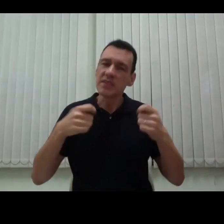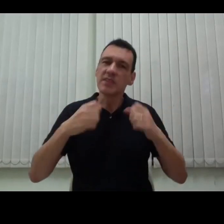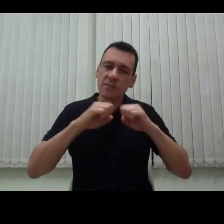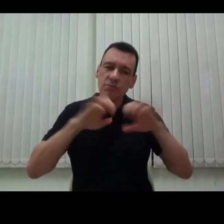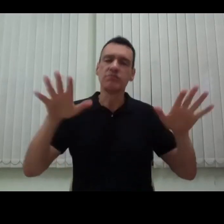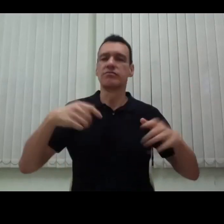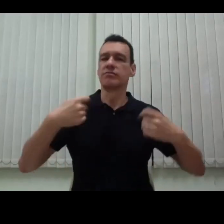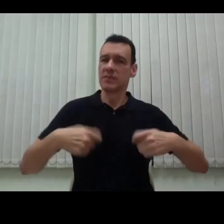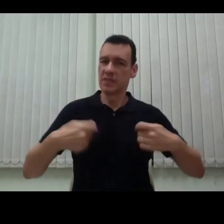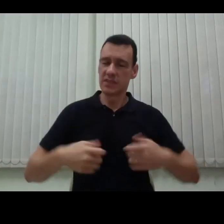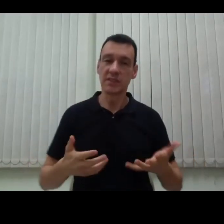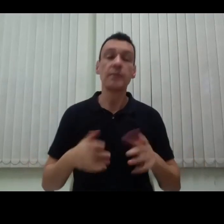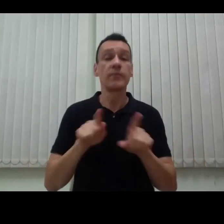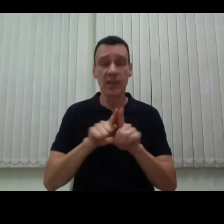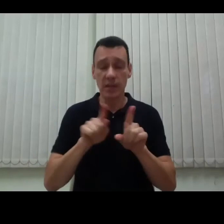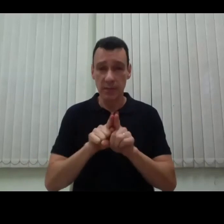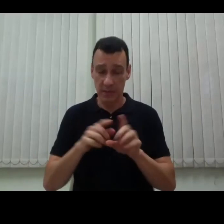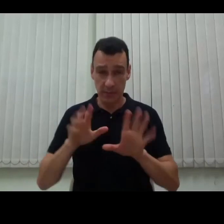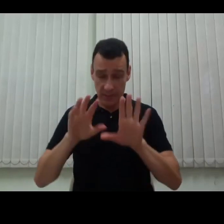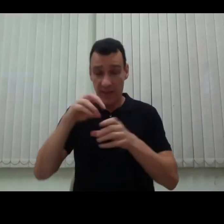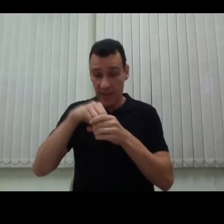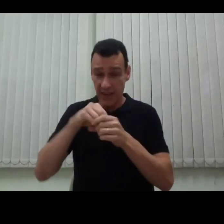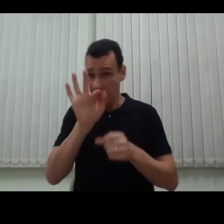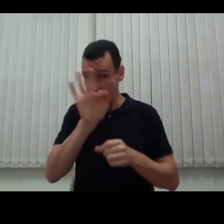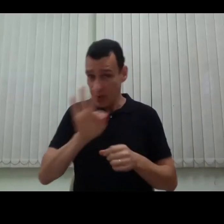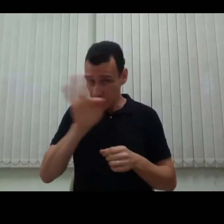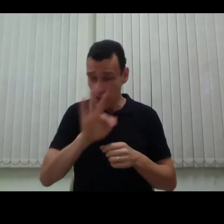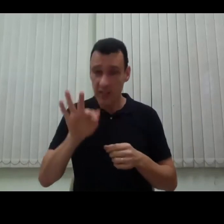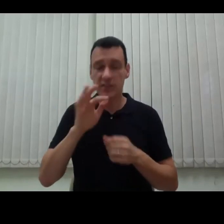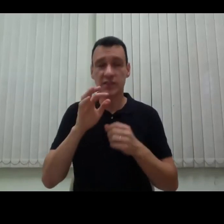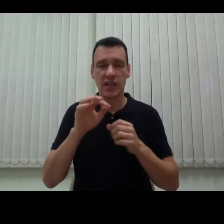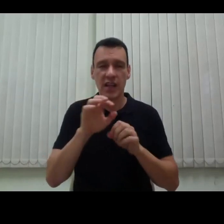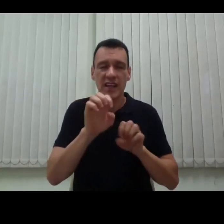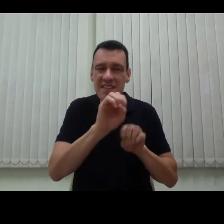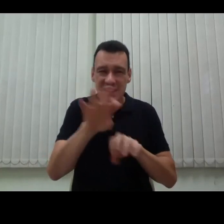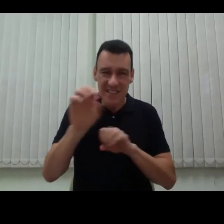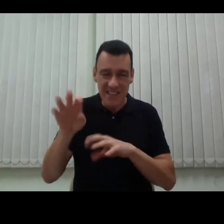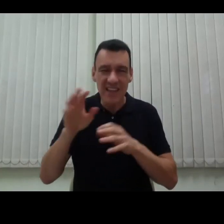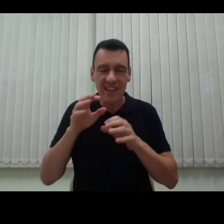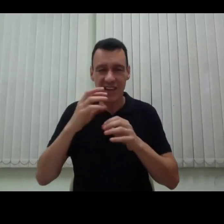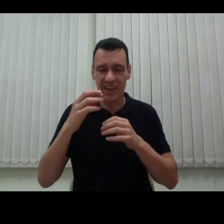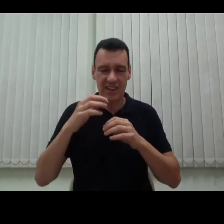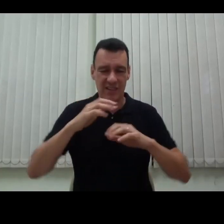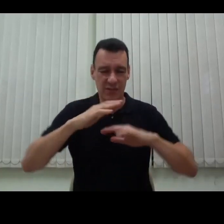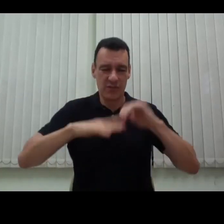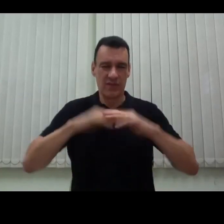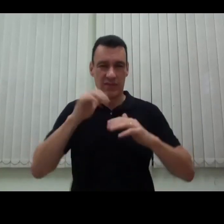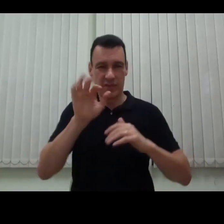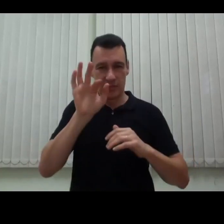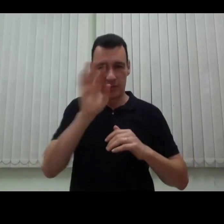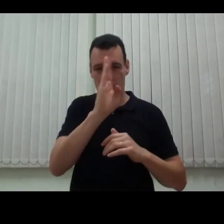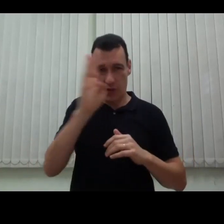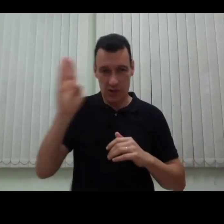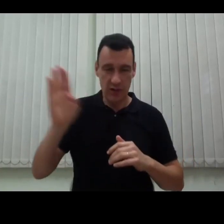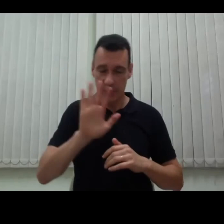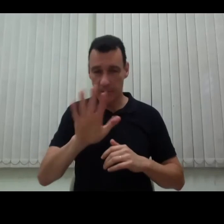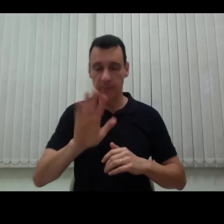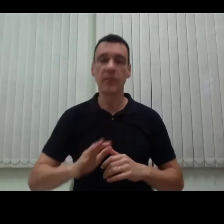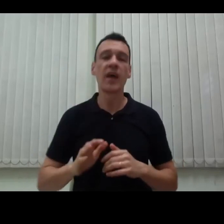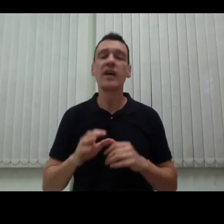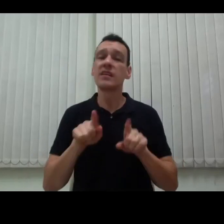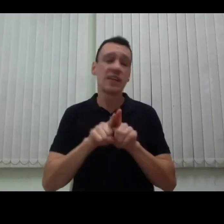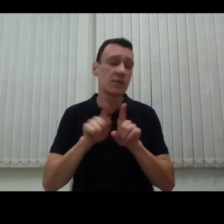é também trabalhar somente, pelo menos por muito tempo, né, com a informação